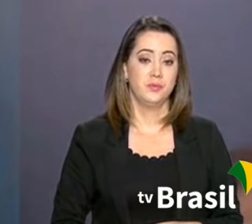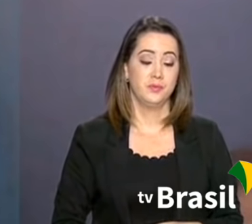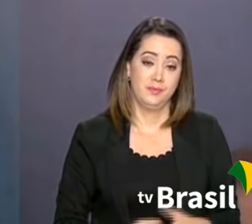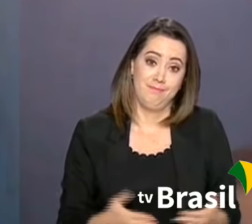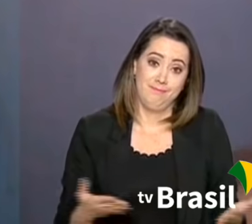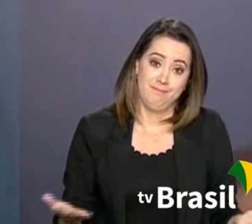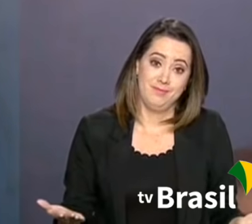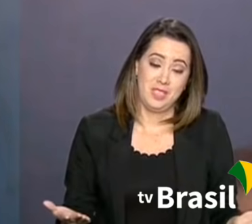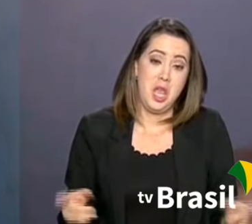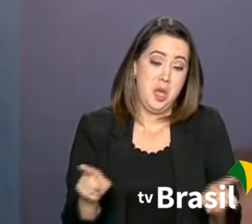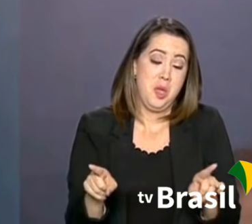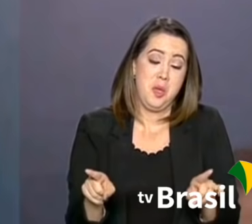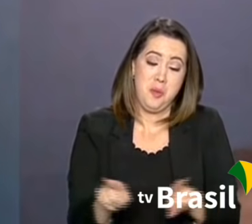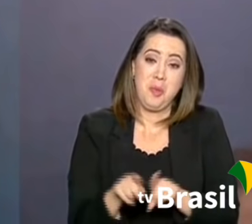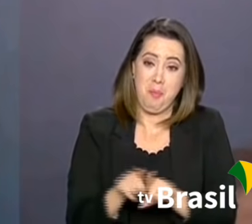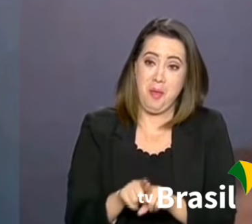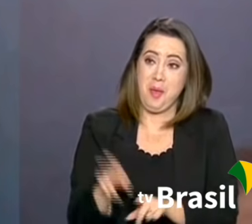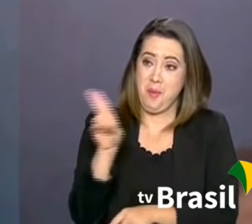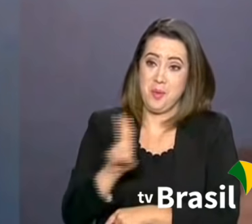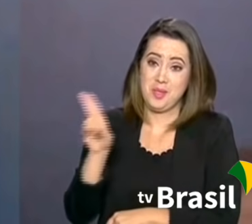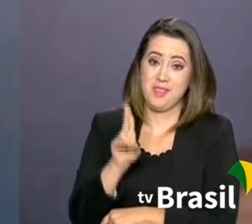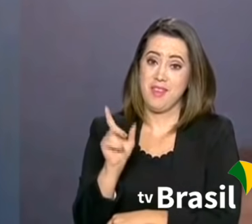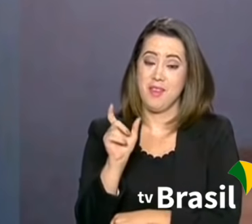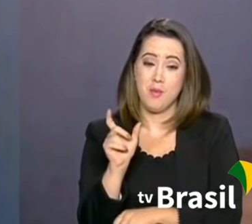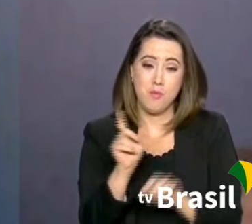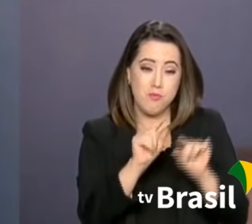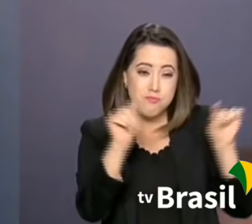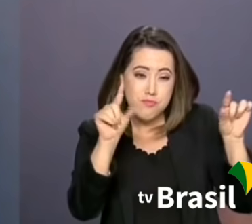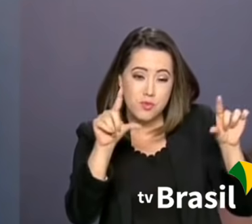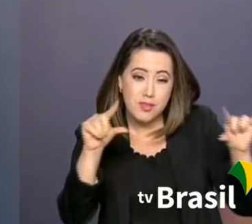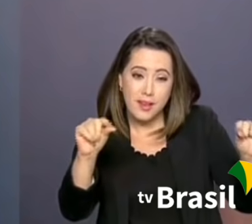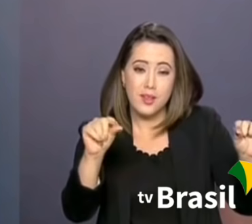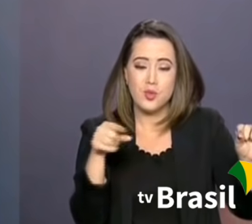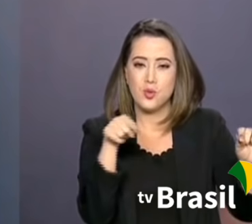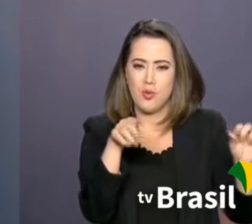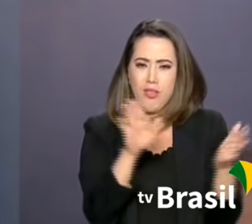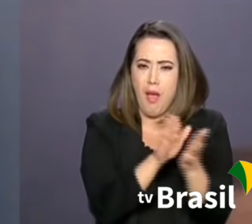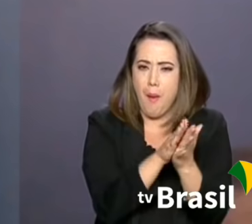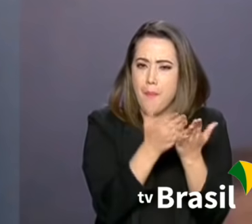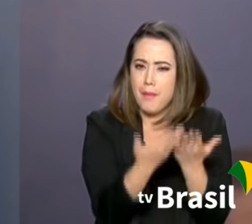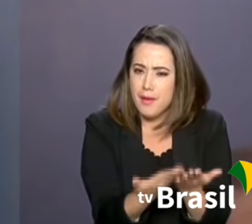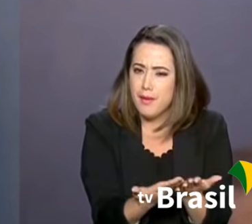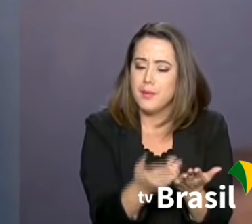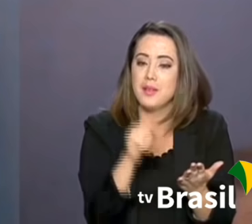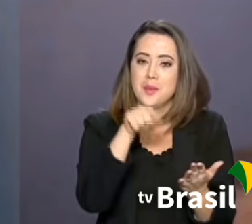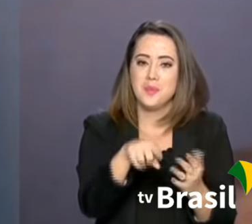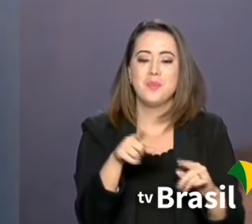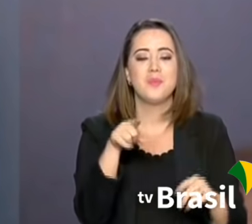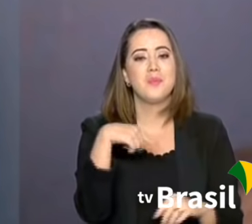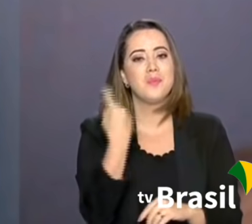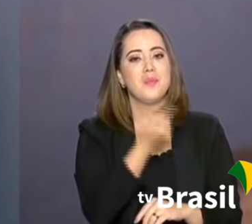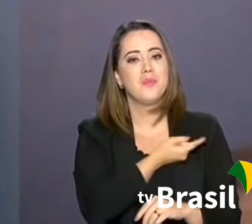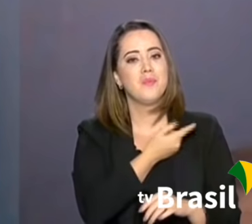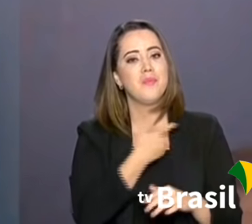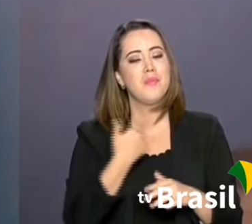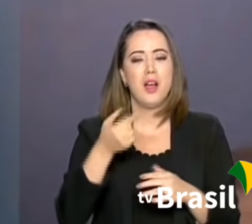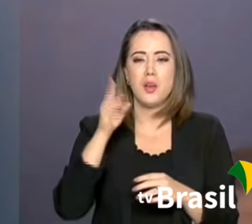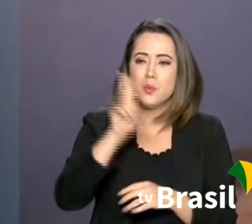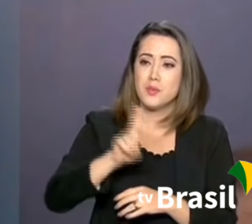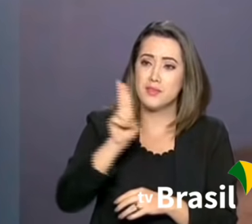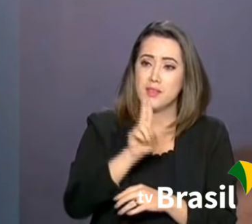Eu até usei uma passagem bíblica para pavimentar a nossa